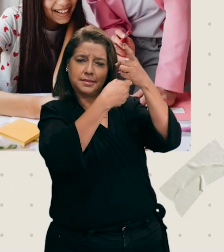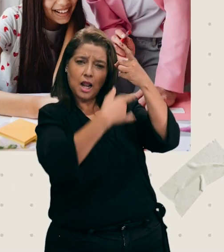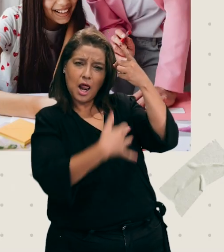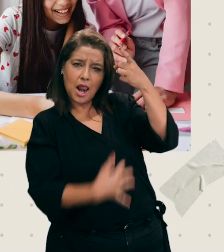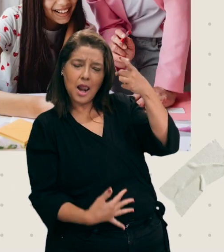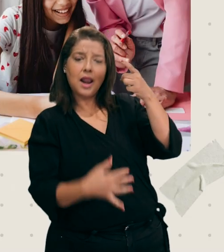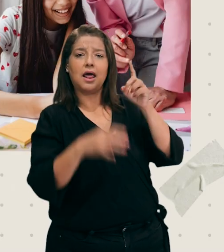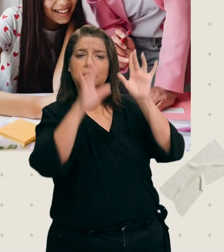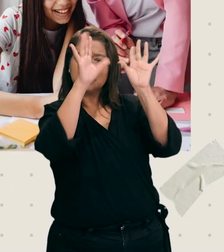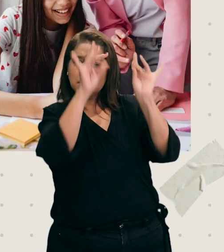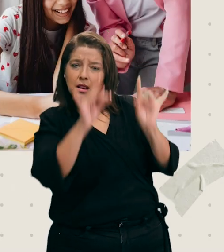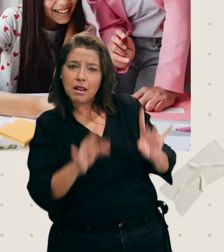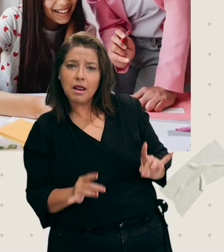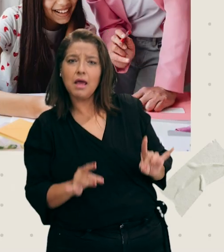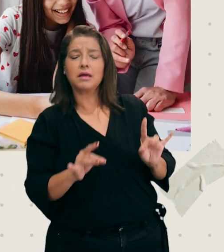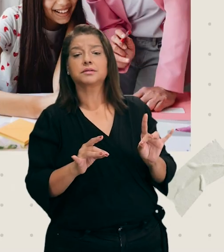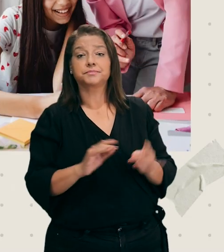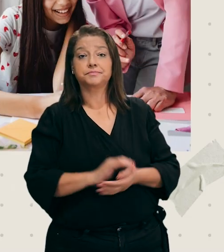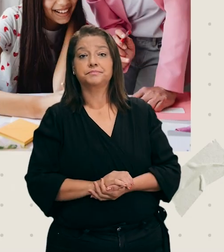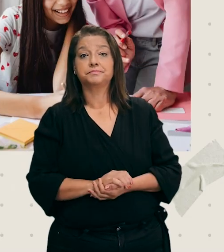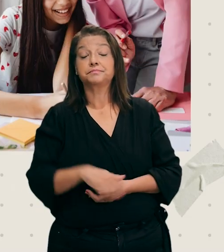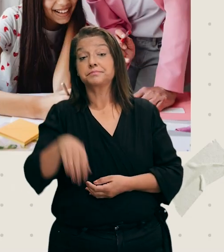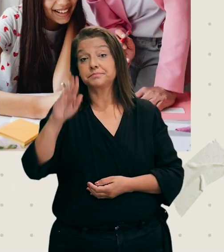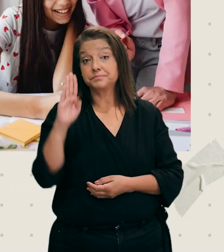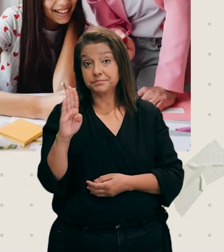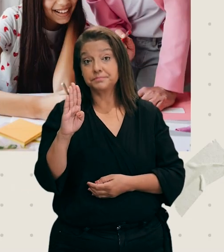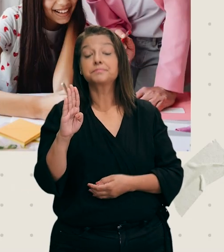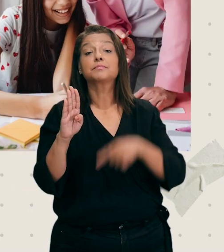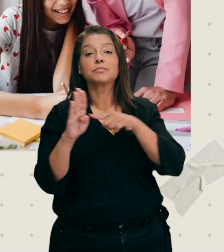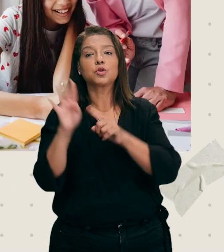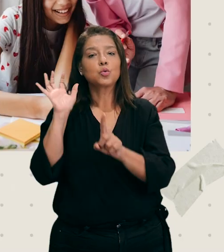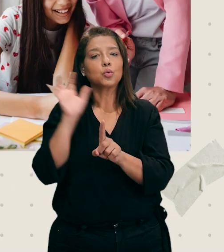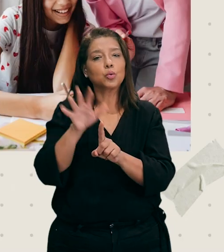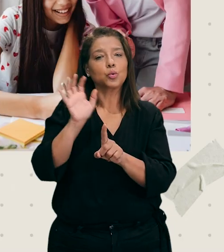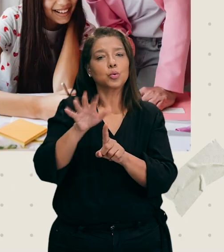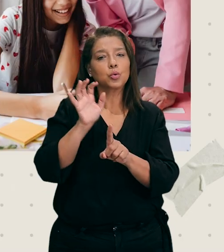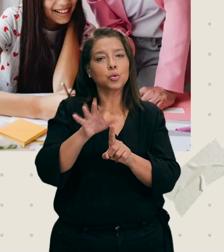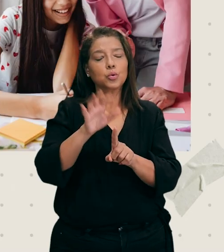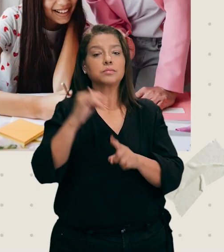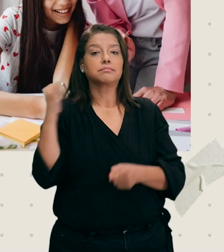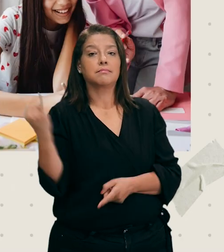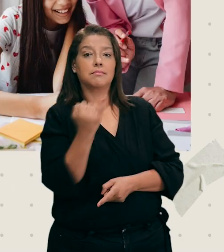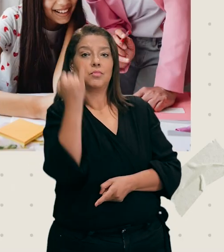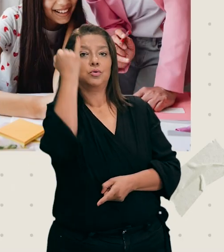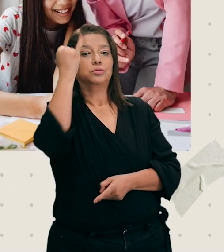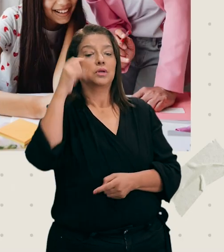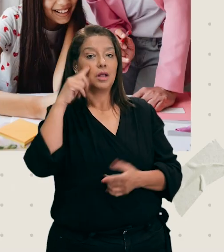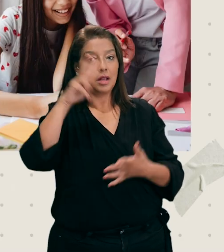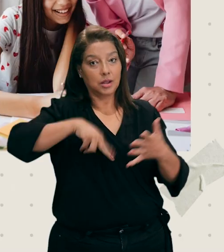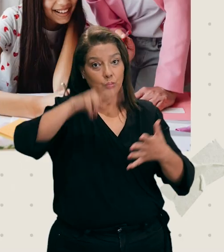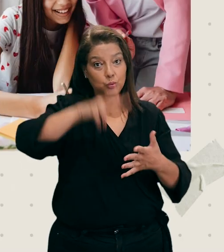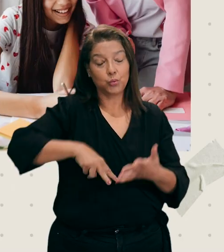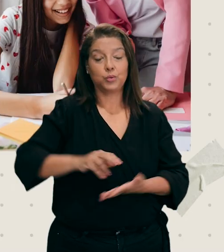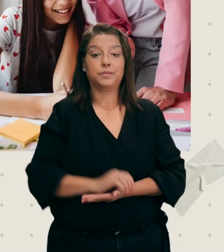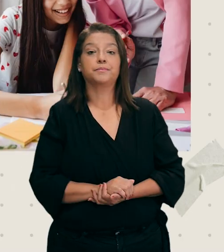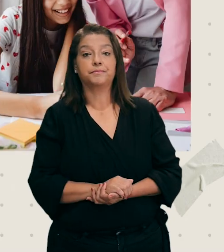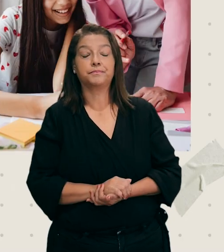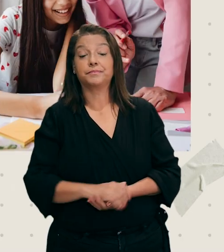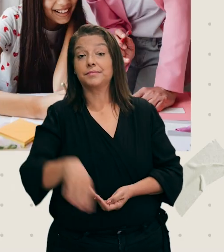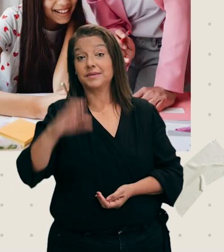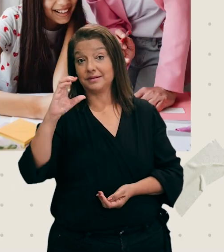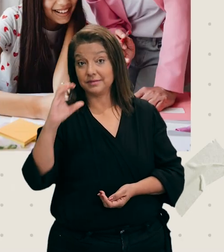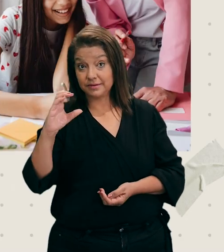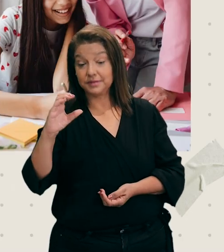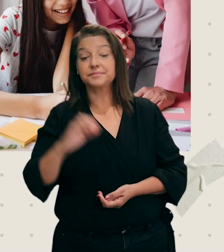sensoriais de uma cena. Alternativa B, convencer o leitor sobre a importância da leitura.